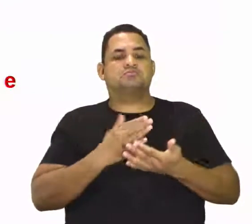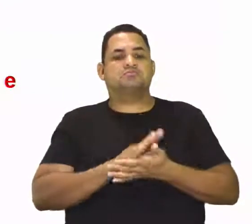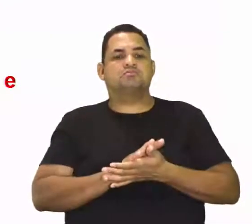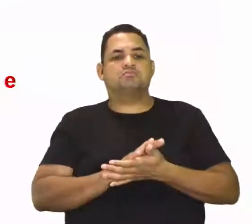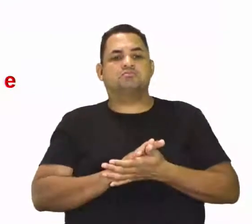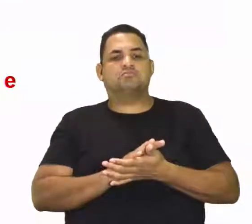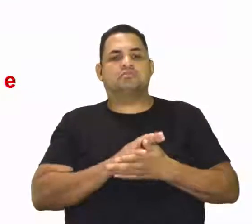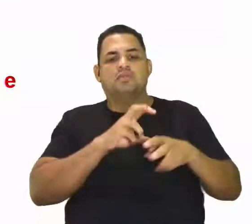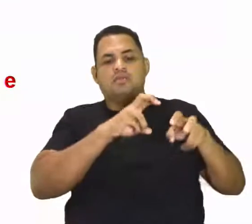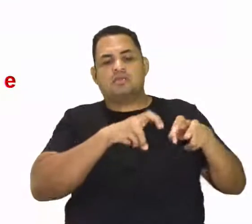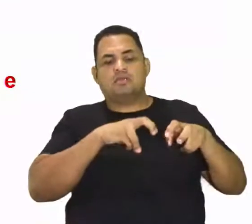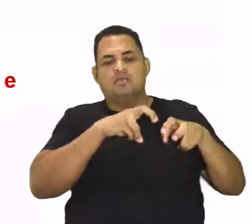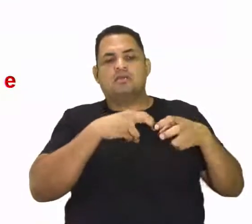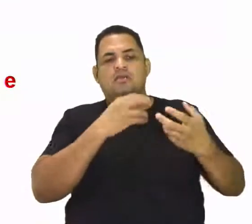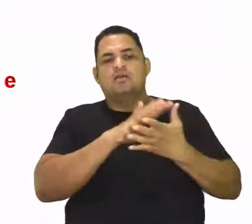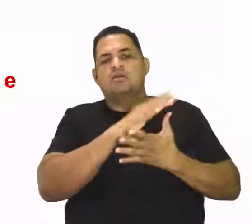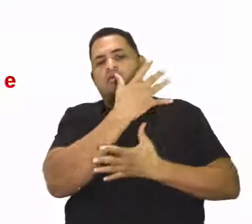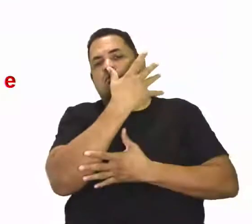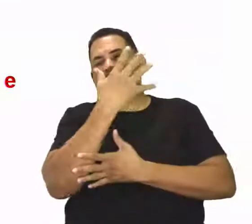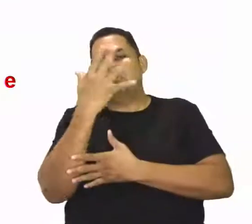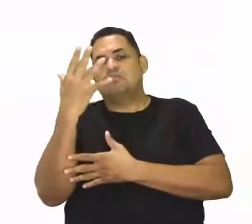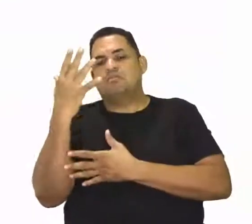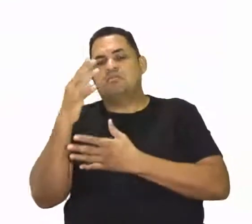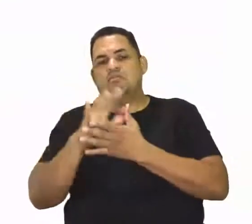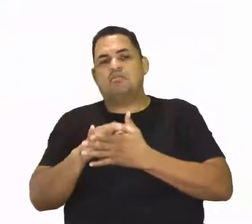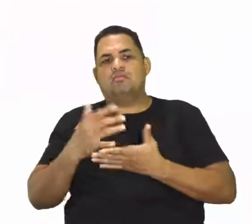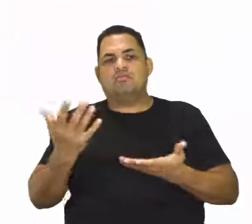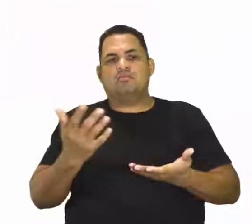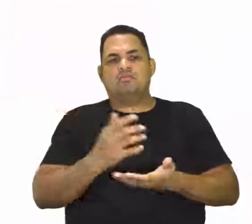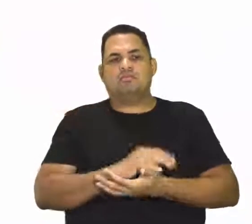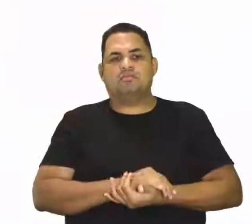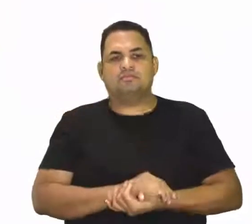o agro-silvopastoril, para o...